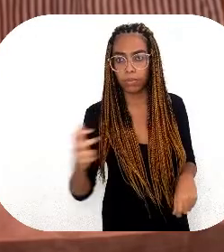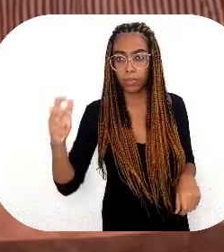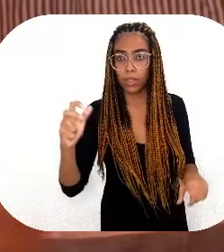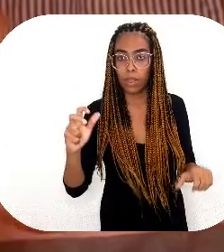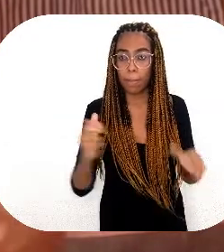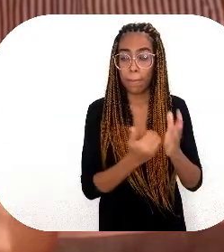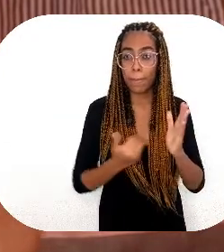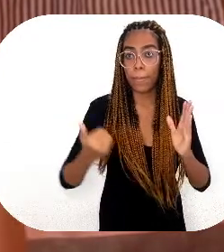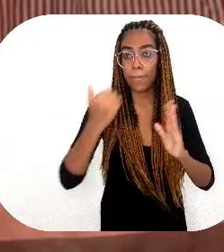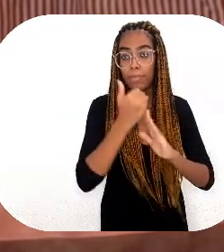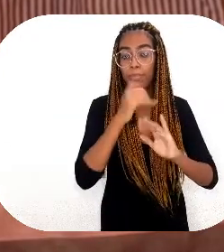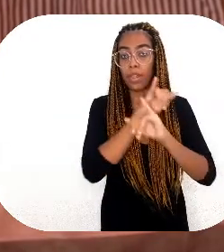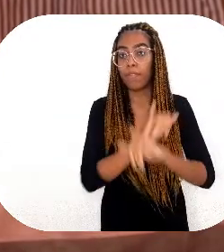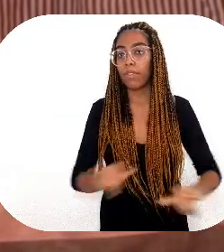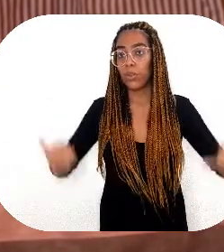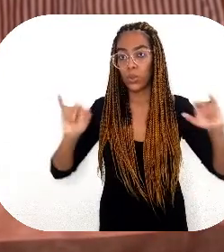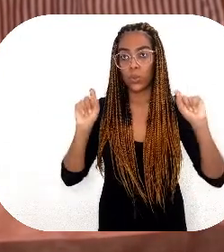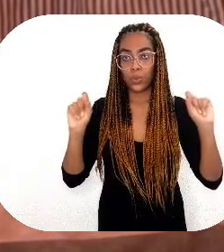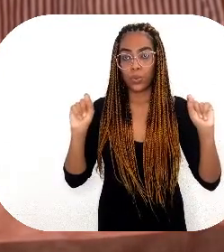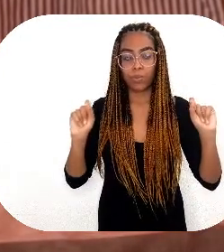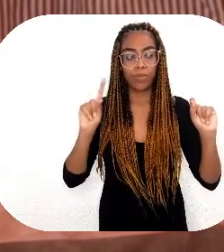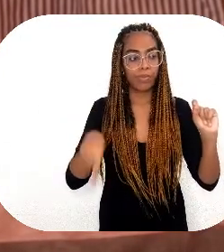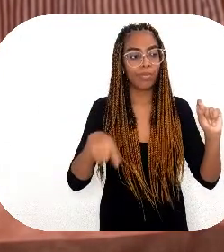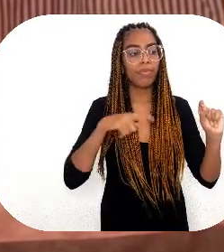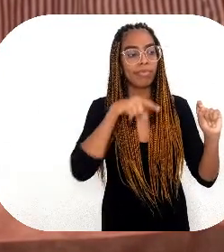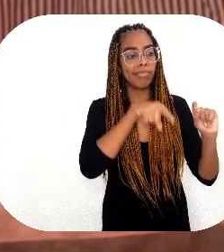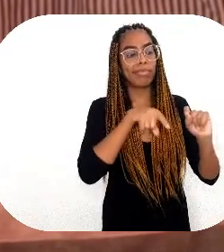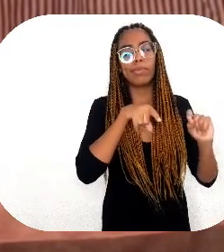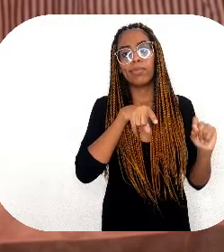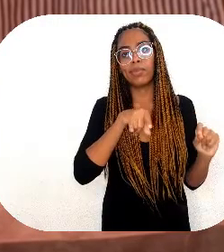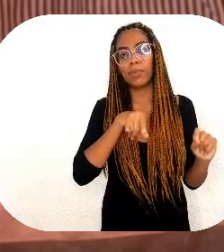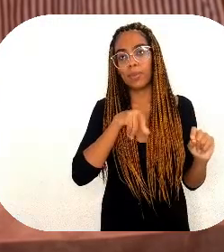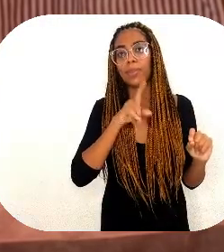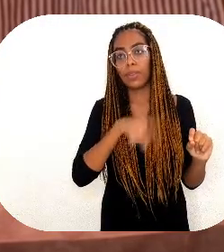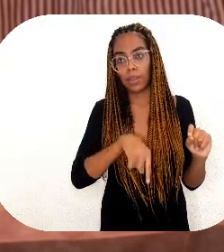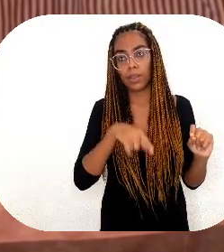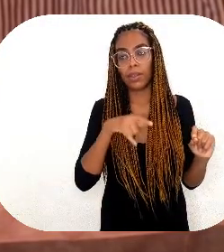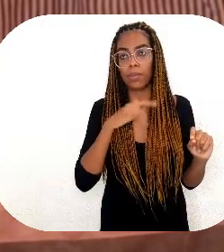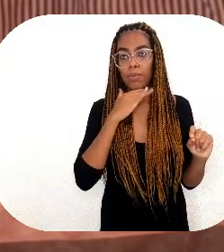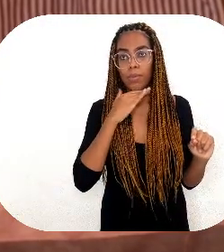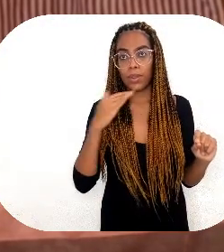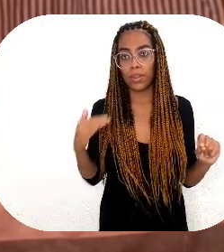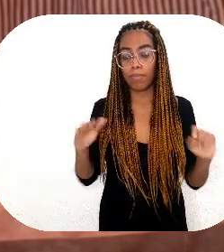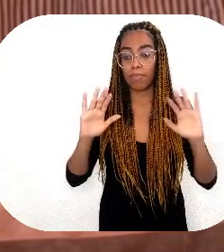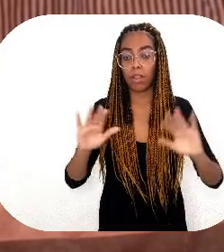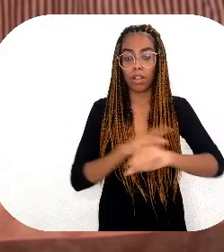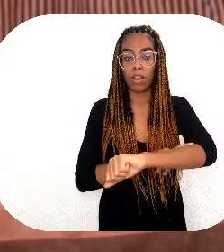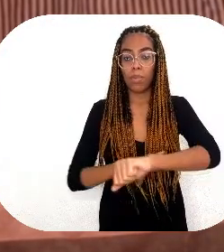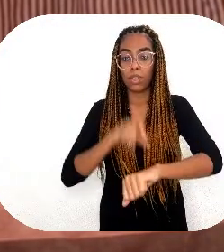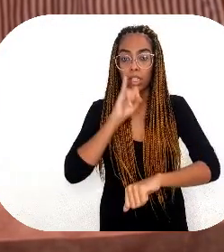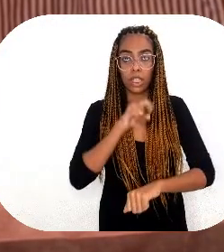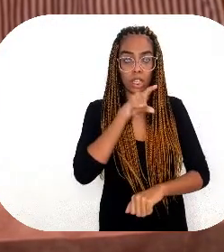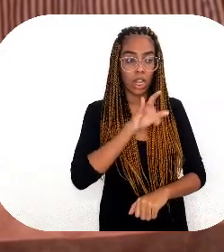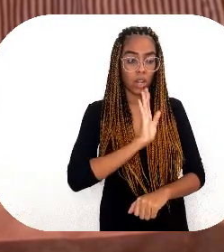mais sábio de todos, informou que o chefe estava prestes a morrer. E só sobreviveria